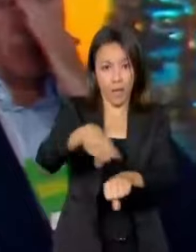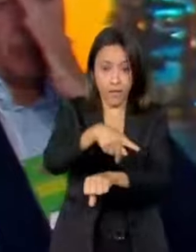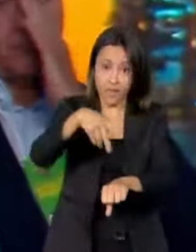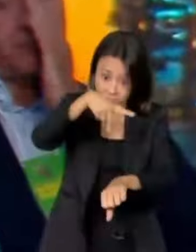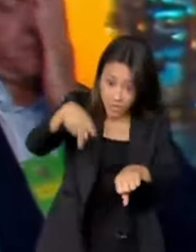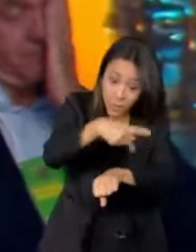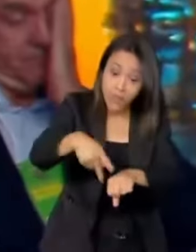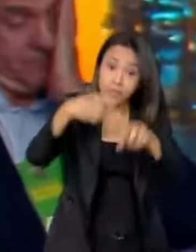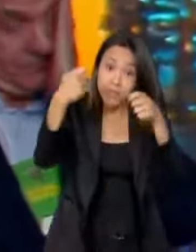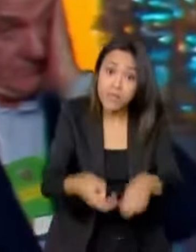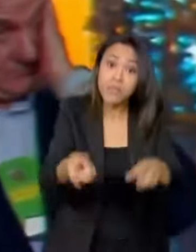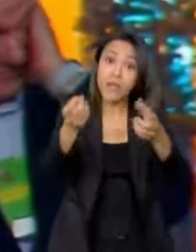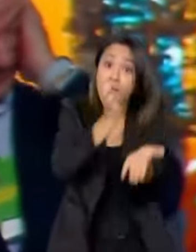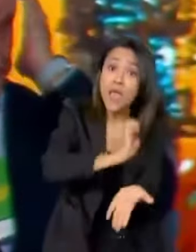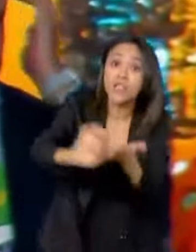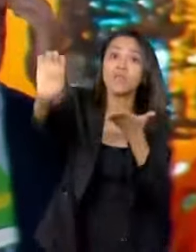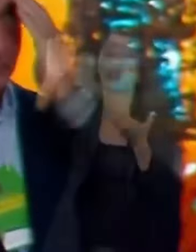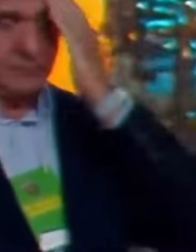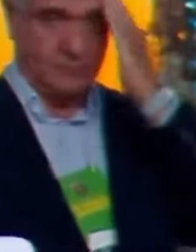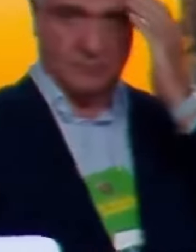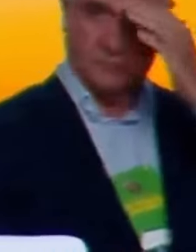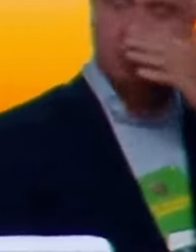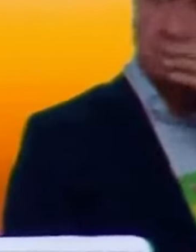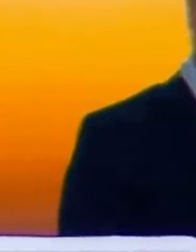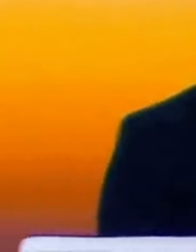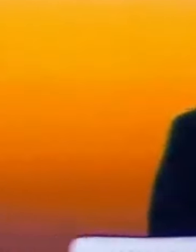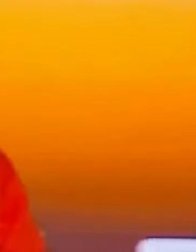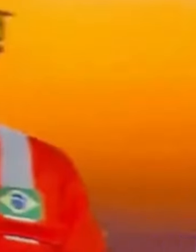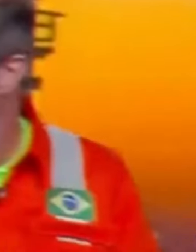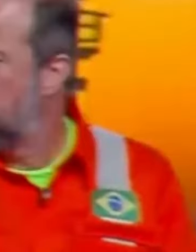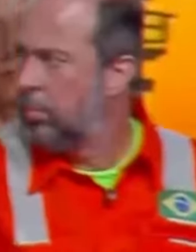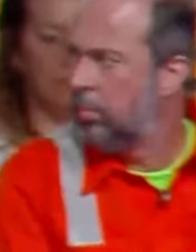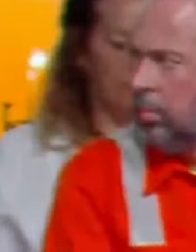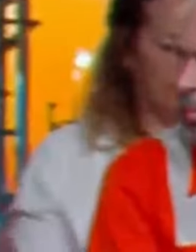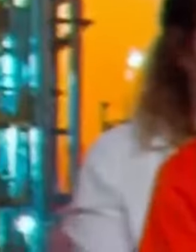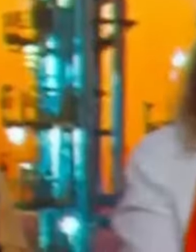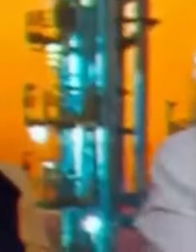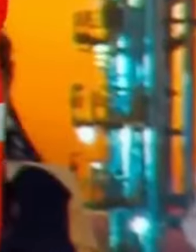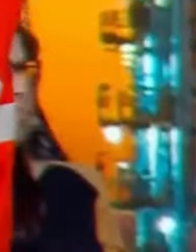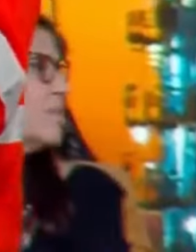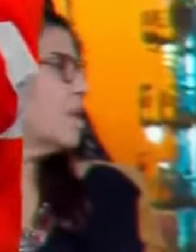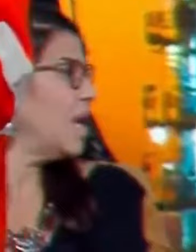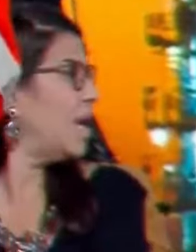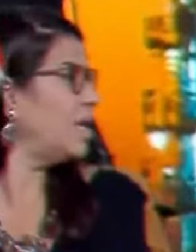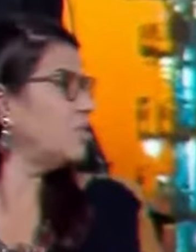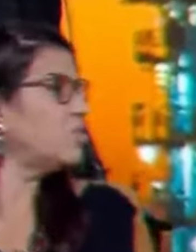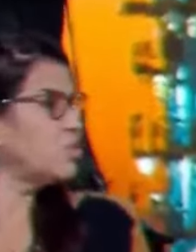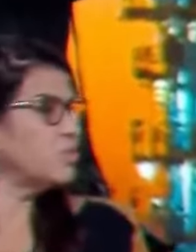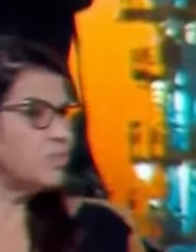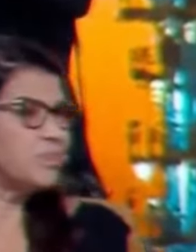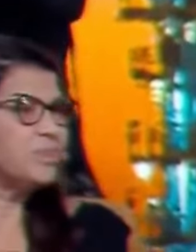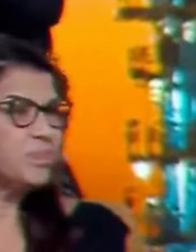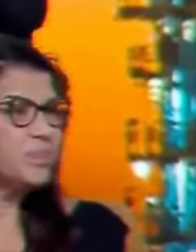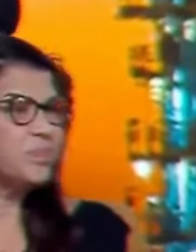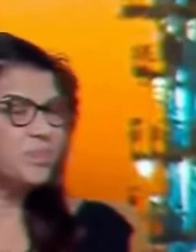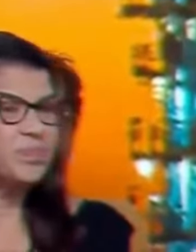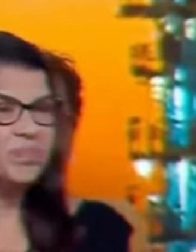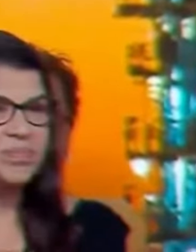exportador, exportador de conhecimento, exportador de inteligência, exportador de coisas